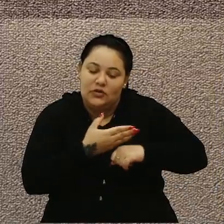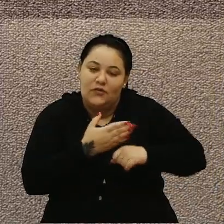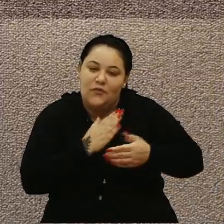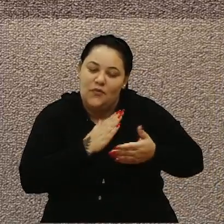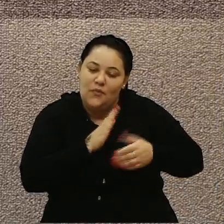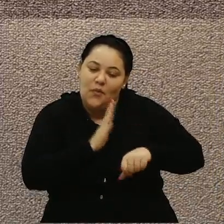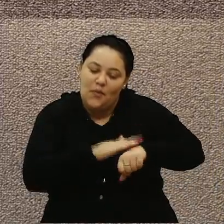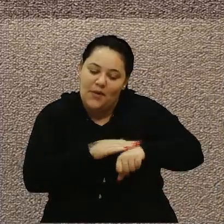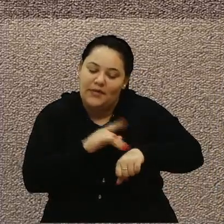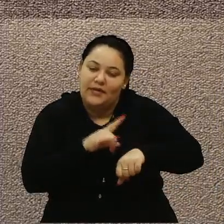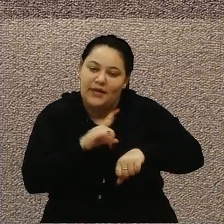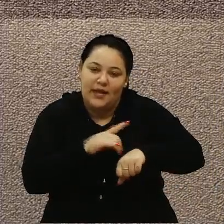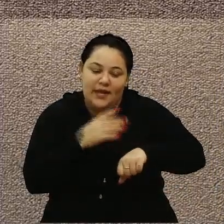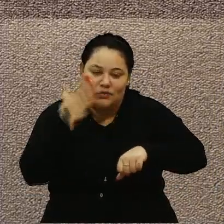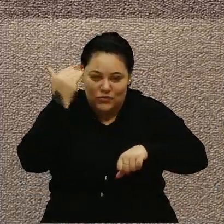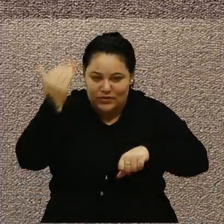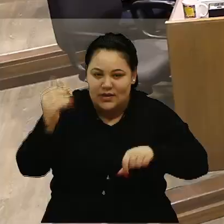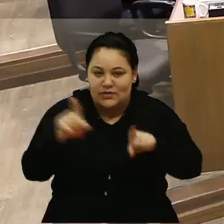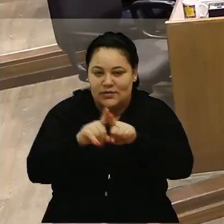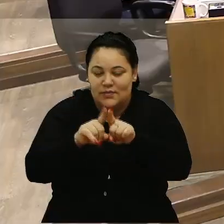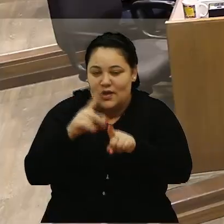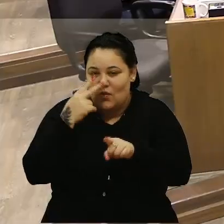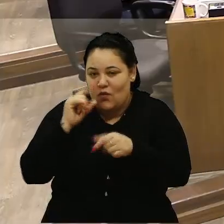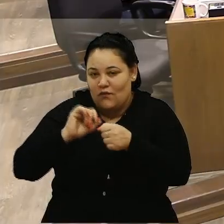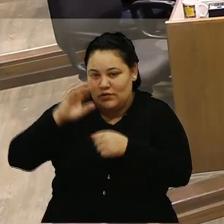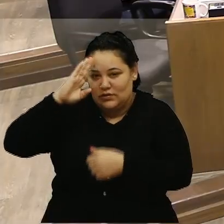que teve nas fileiras do Exército. Obrigado, senhor presidente.